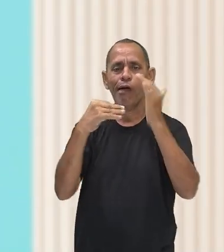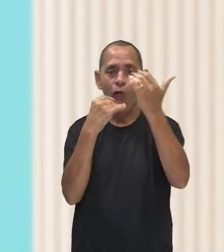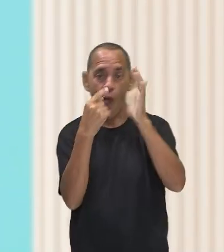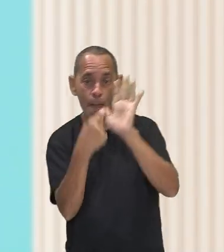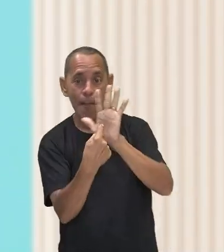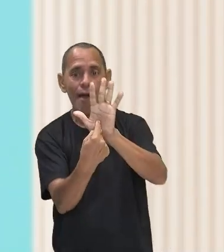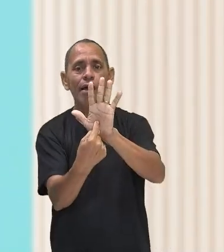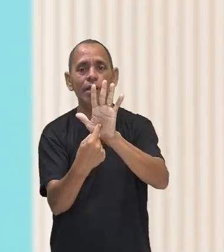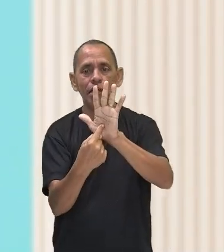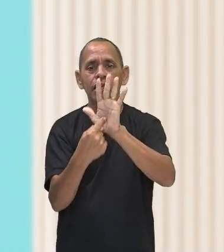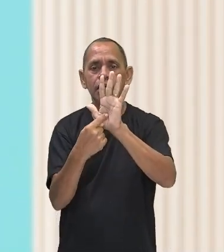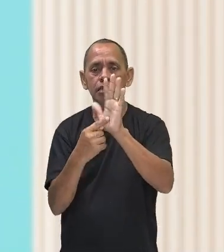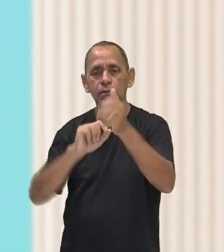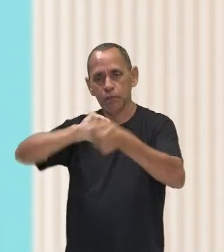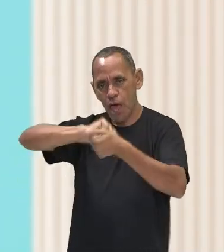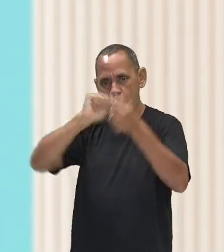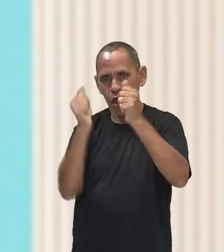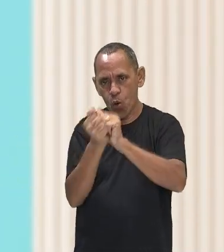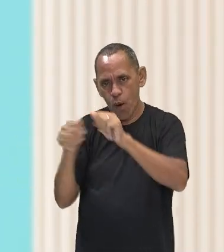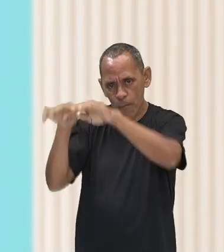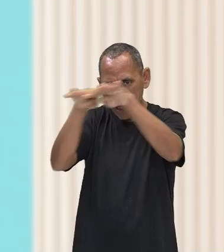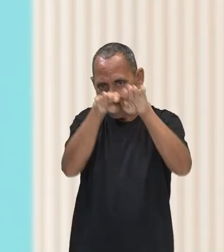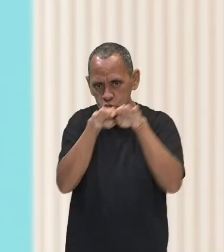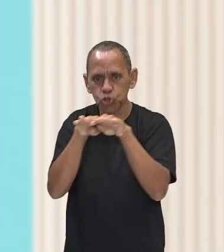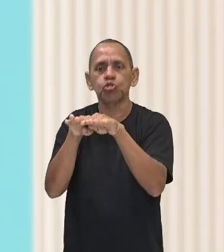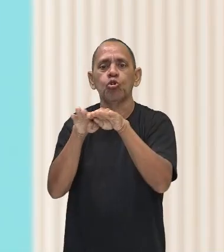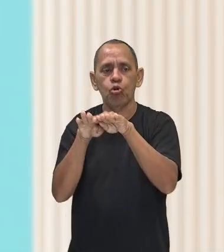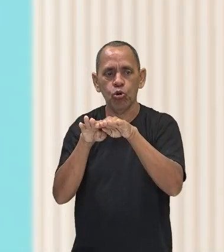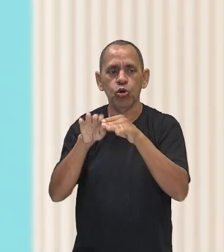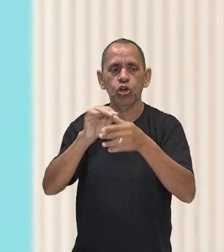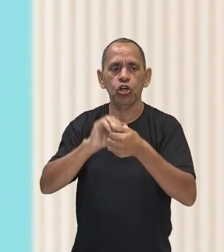se adequar aos padrões estéticos